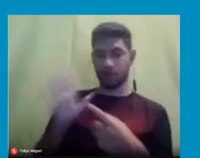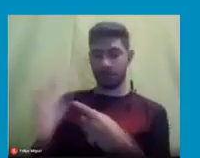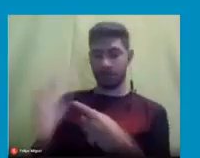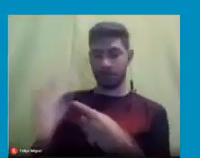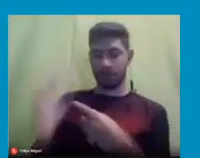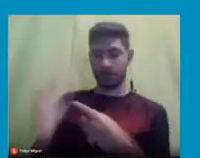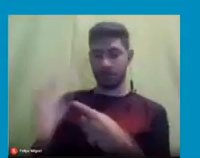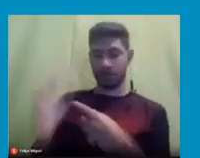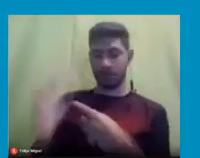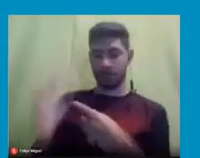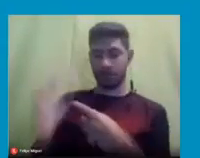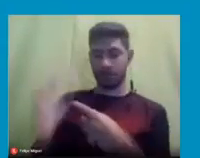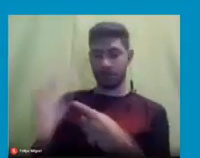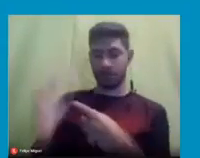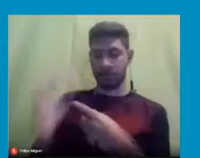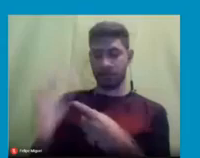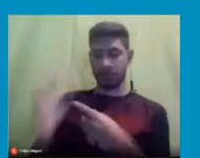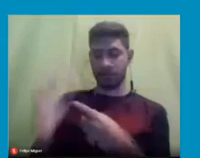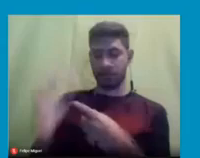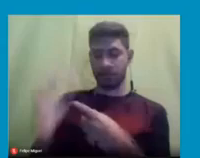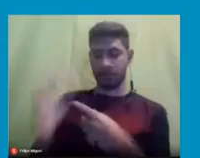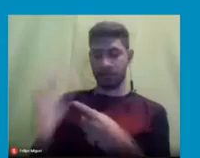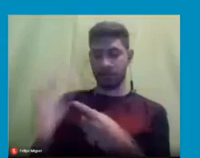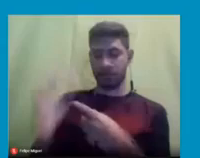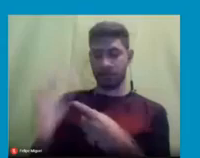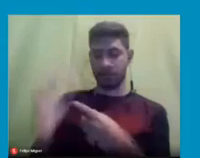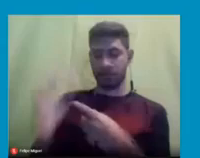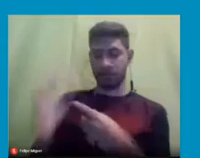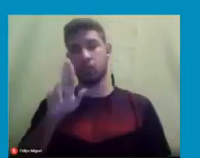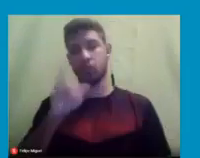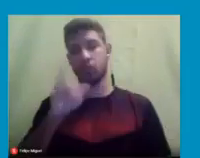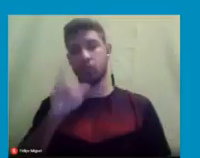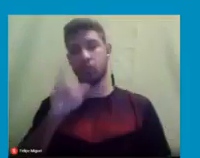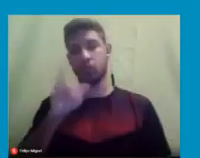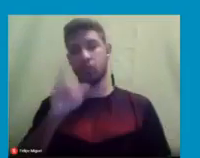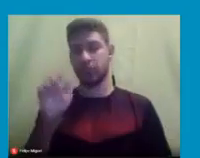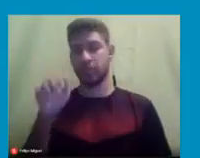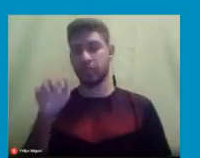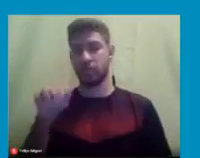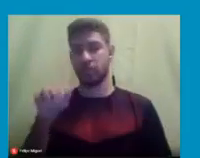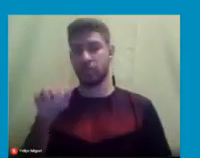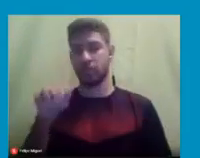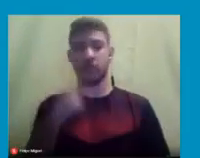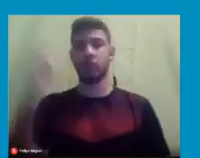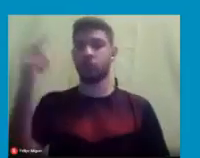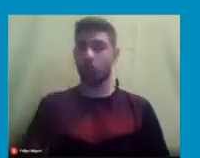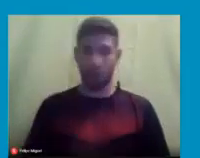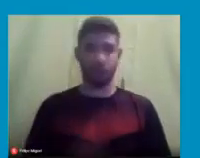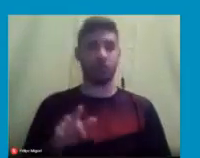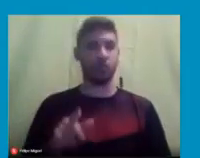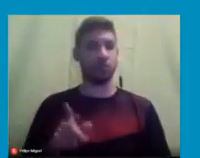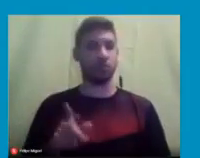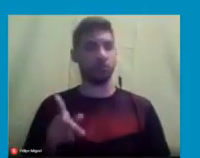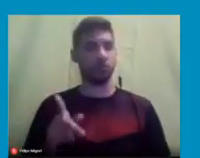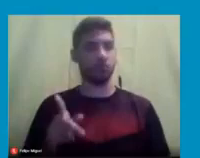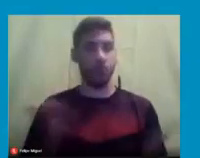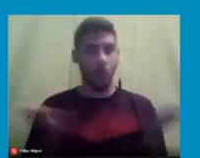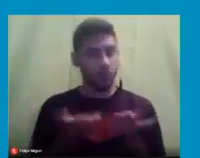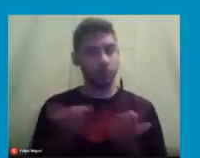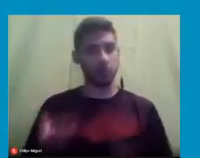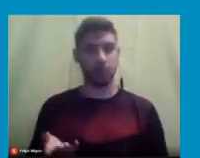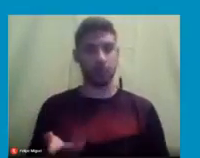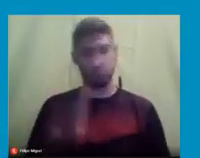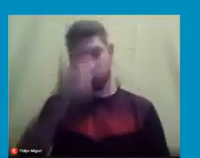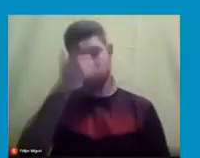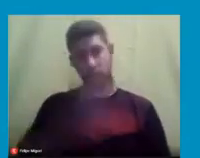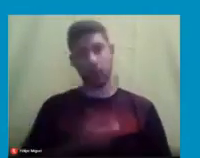O que o Luiz Gama fala na escravidão, eu continuo falando hoje. E mesmo assim, hoje,